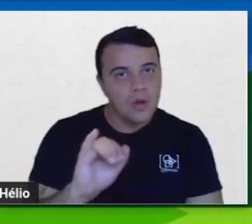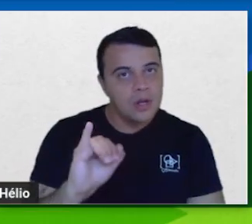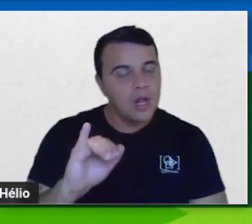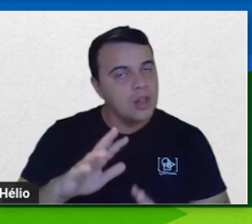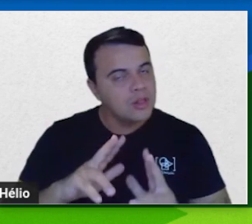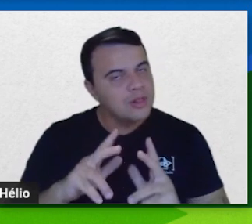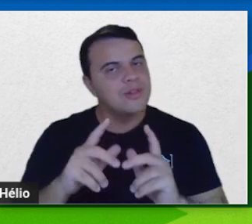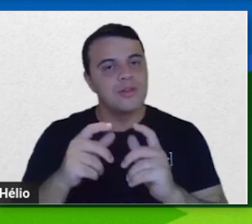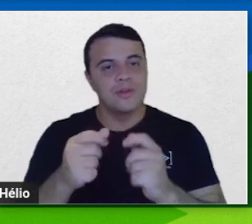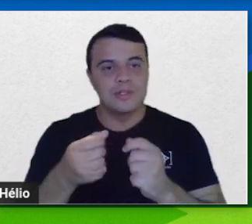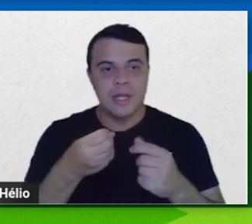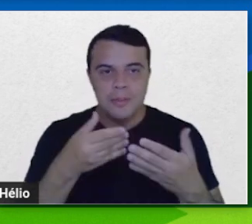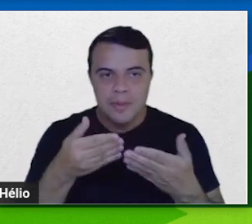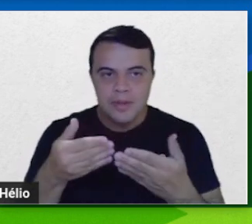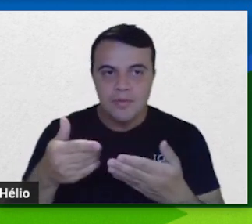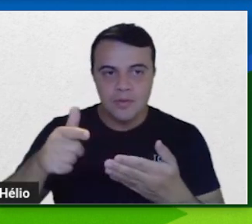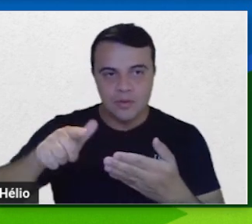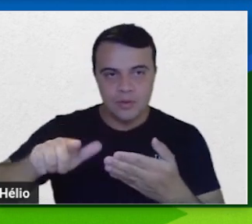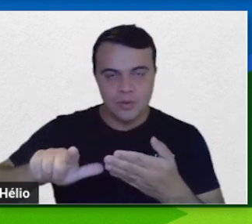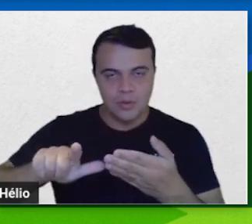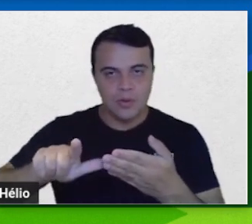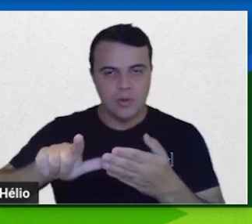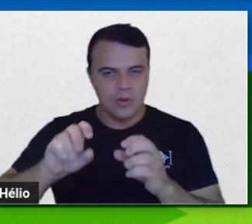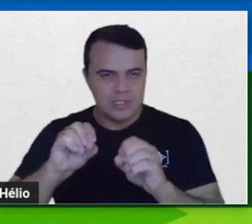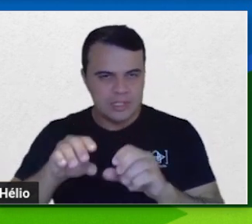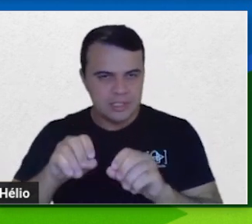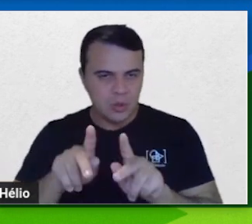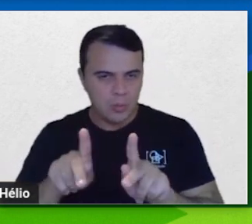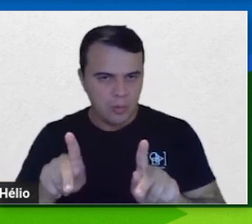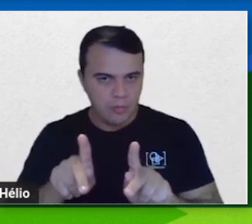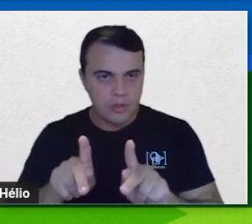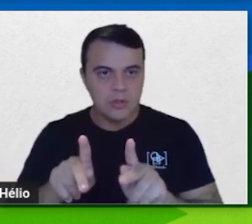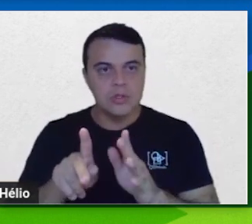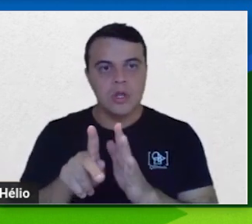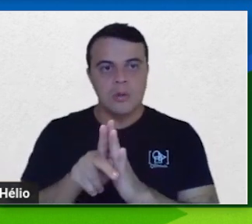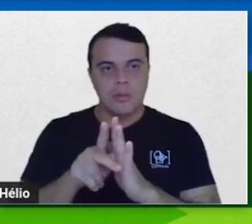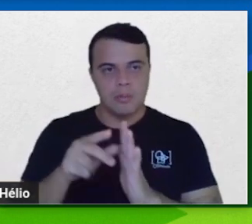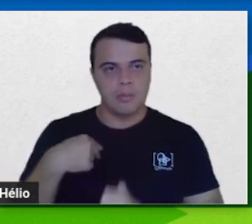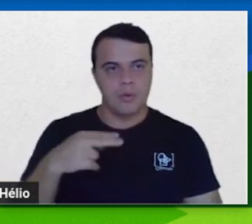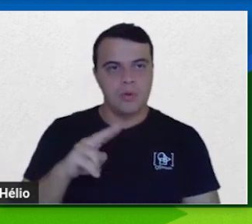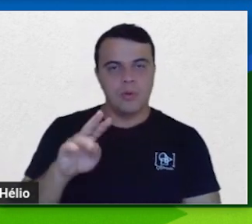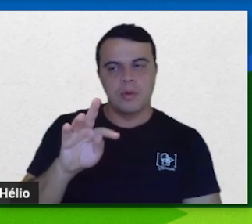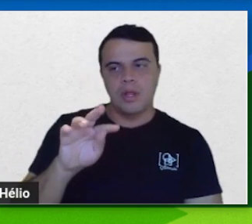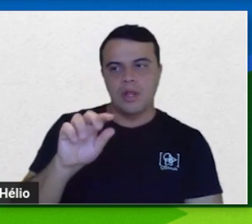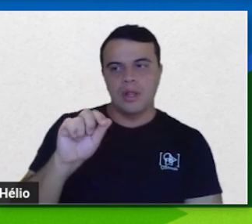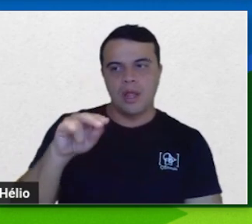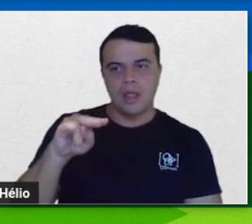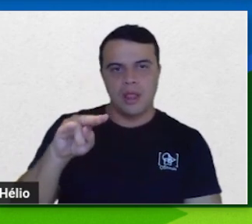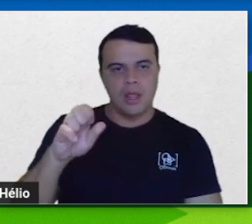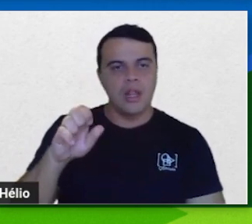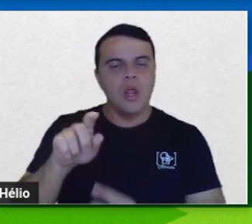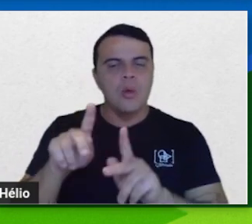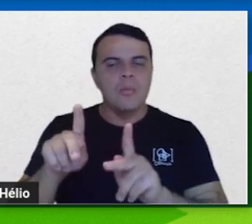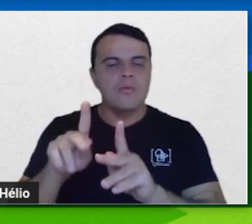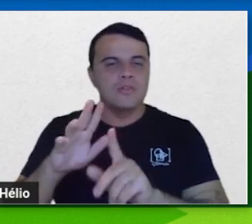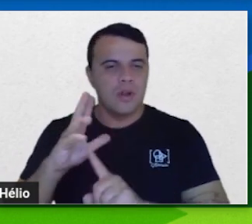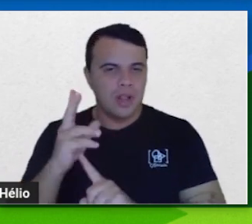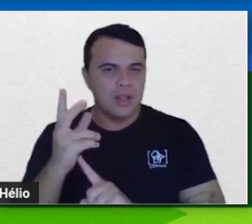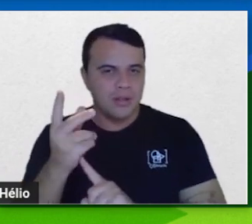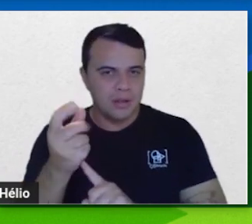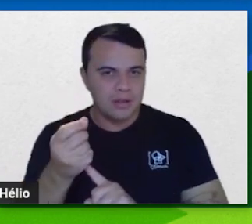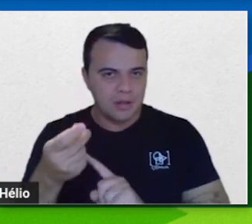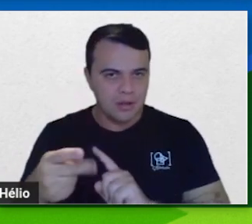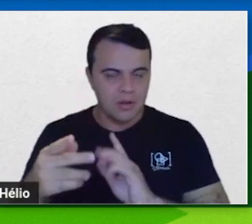todos, bem-vindos a mais uma formação de professores. Eu sou Tayane Costa, arte educadora da Casa Fiat de